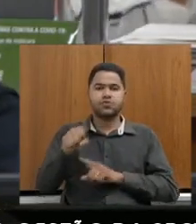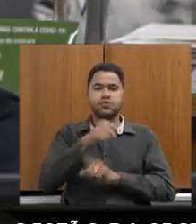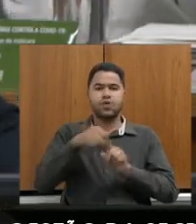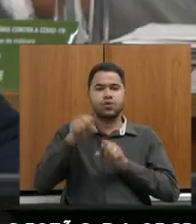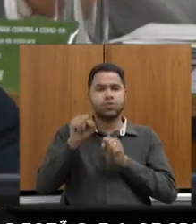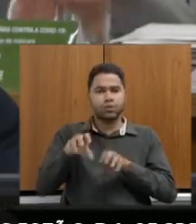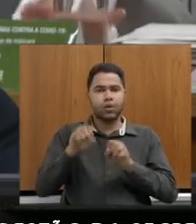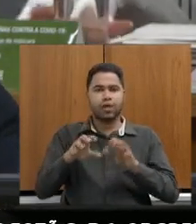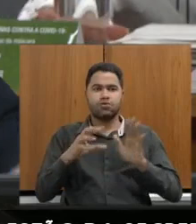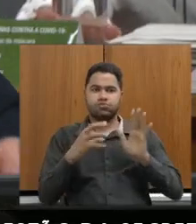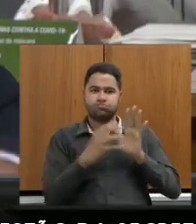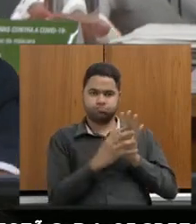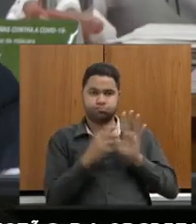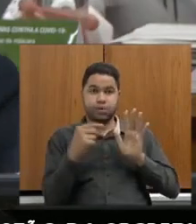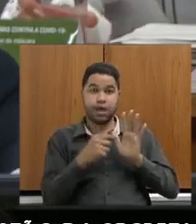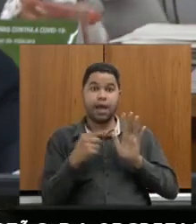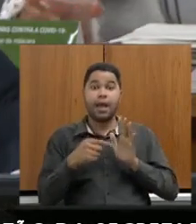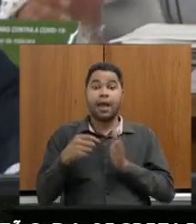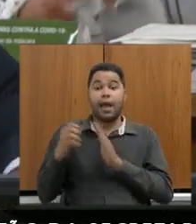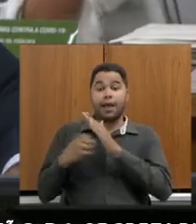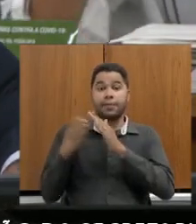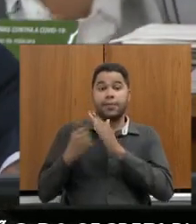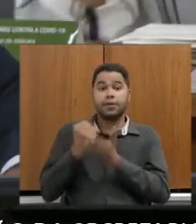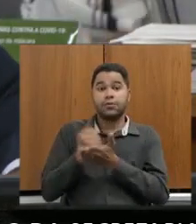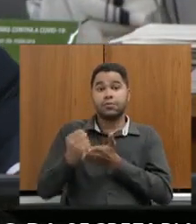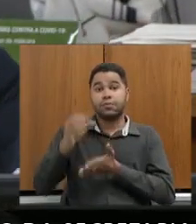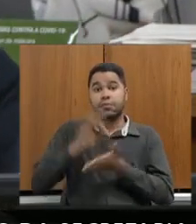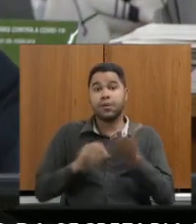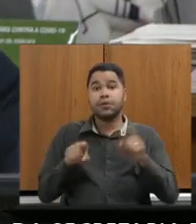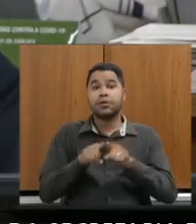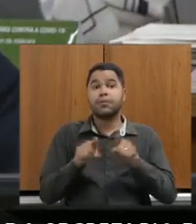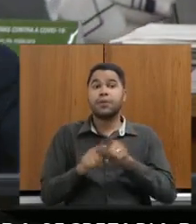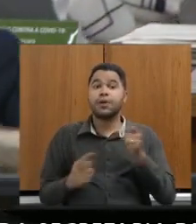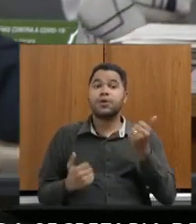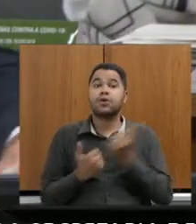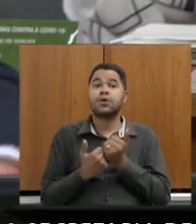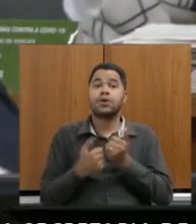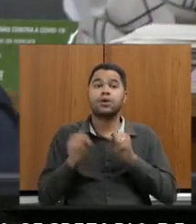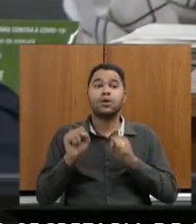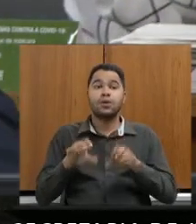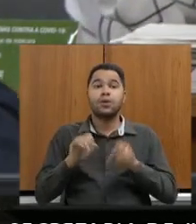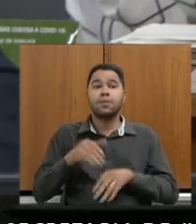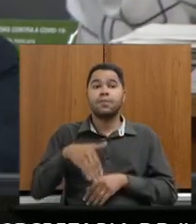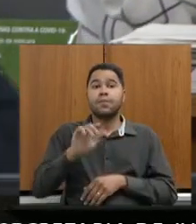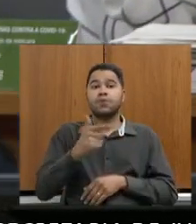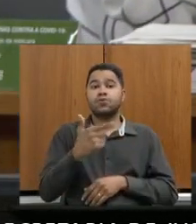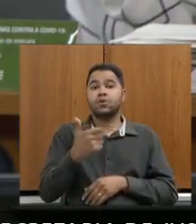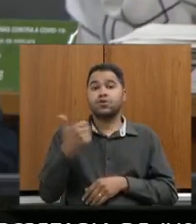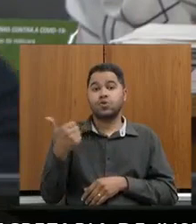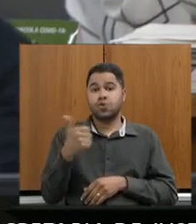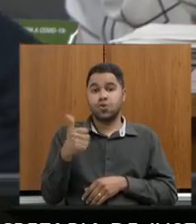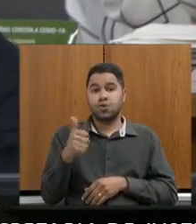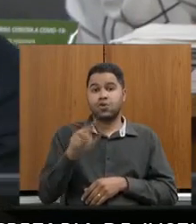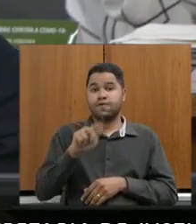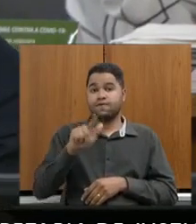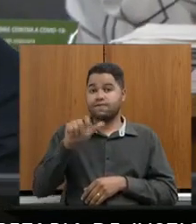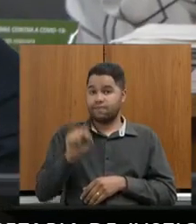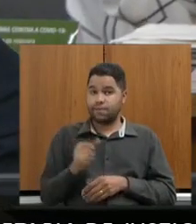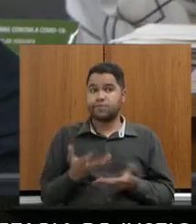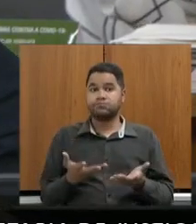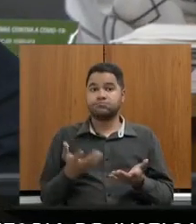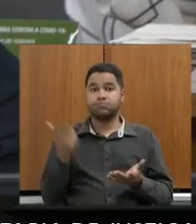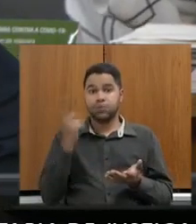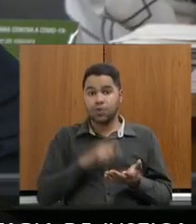empresa já está já está contratada e o auxiliar Educacional com mais 211 vagas então acredito deputados que